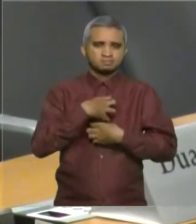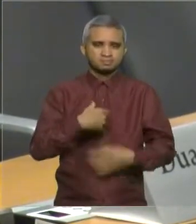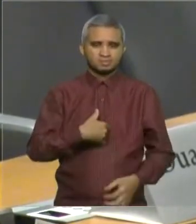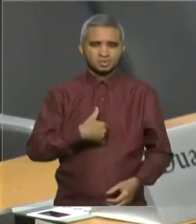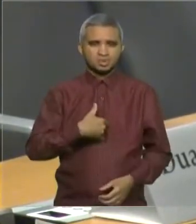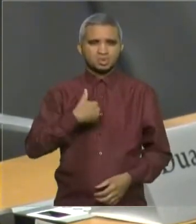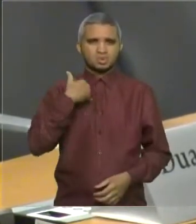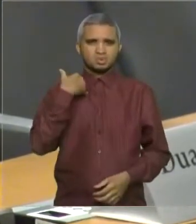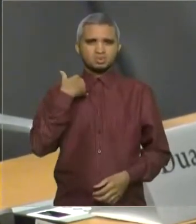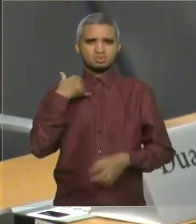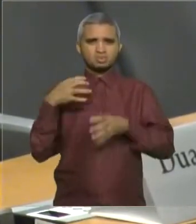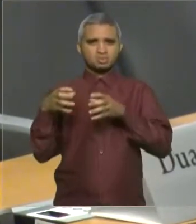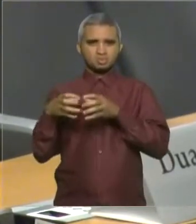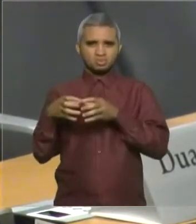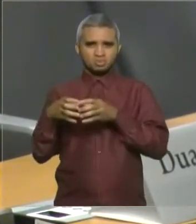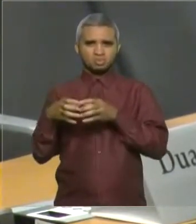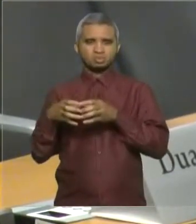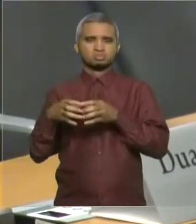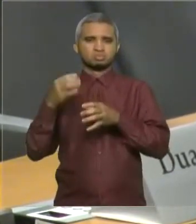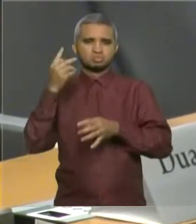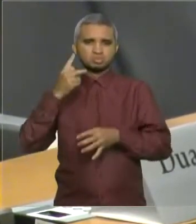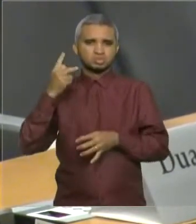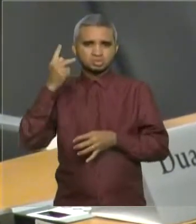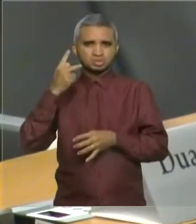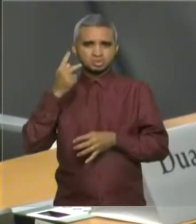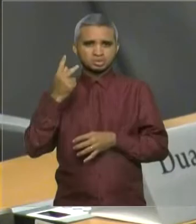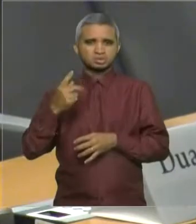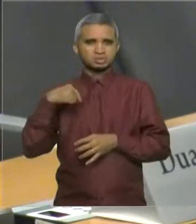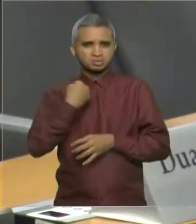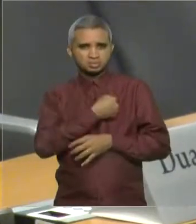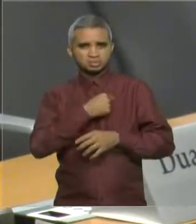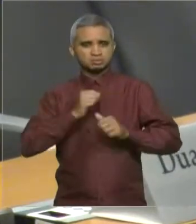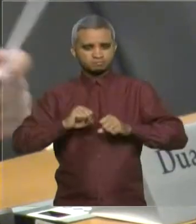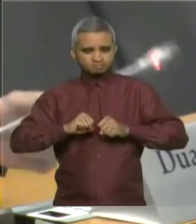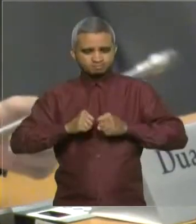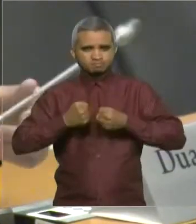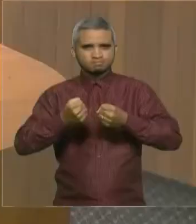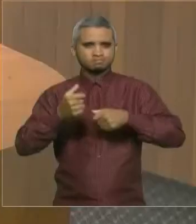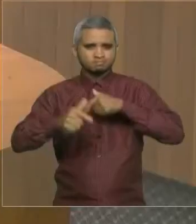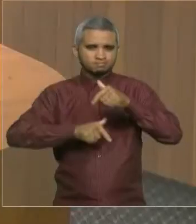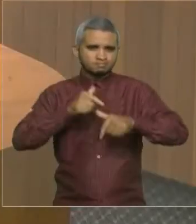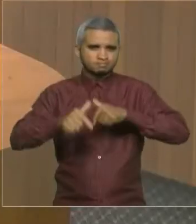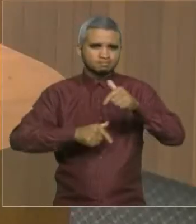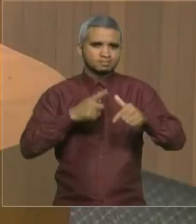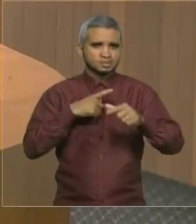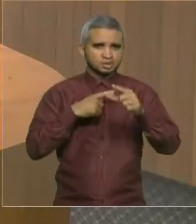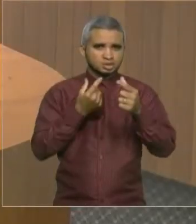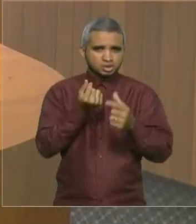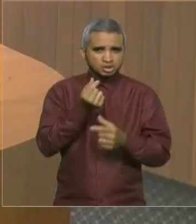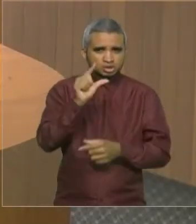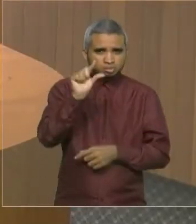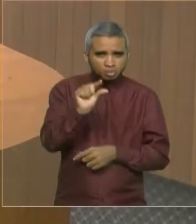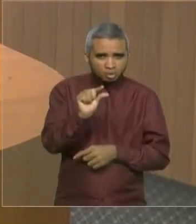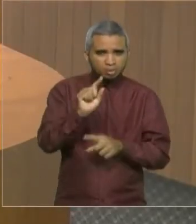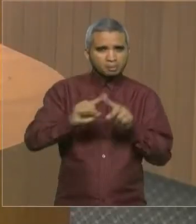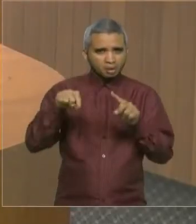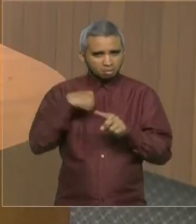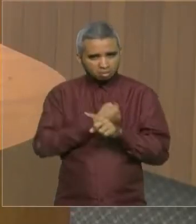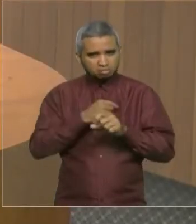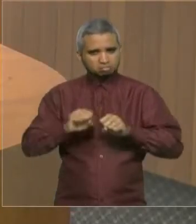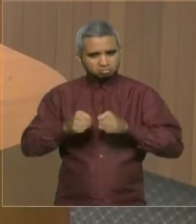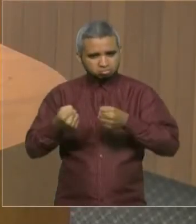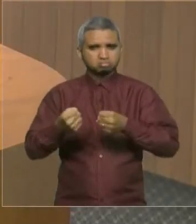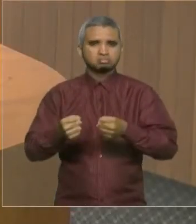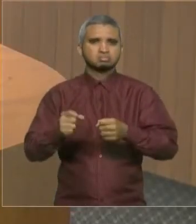cada dia que passa, feito cada vez mais com bem menos. Obrigado. Obrigado, deputado Duarte. Deputado Rafael